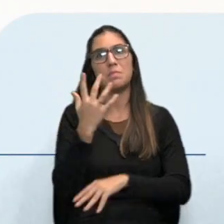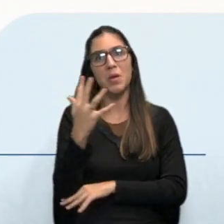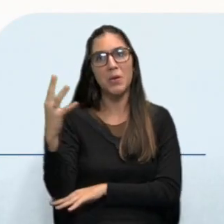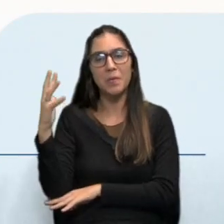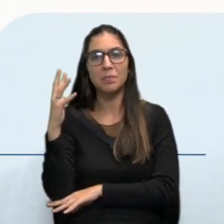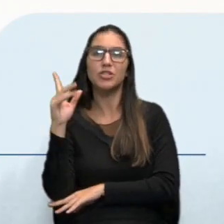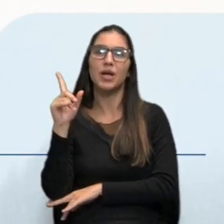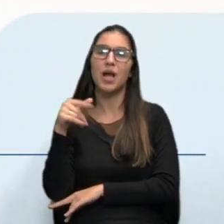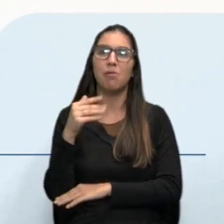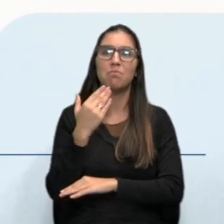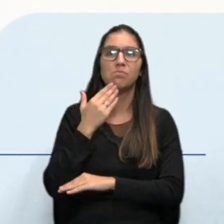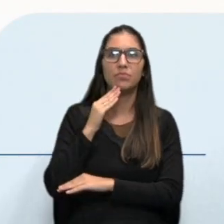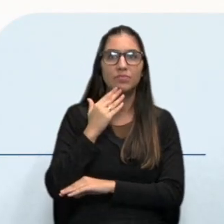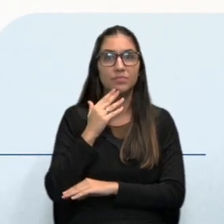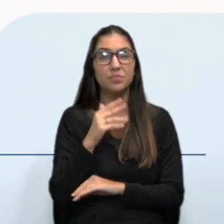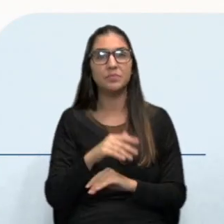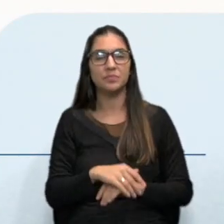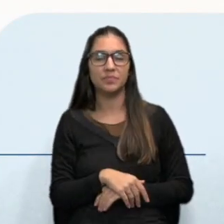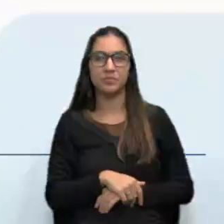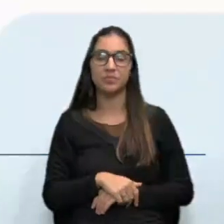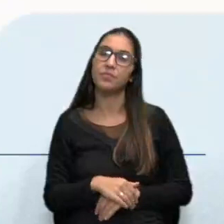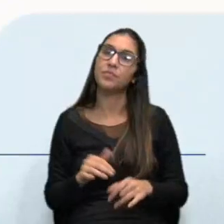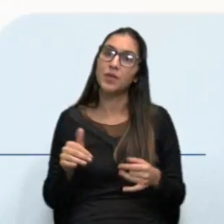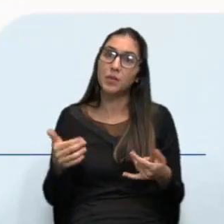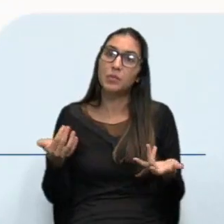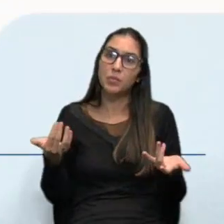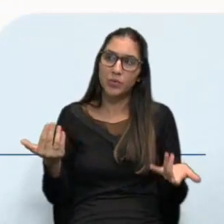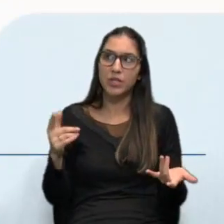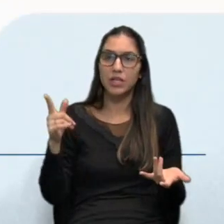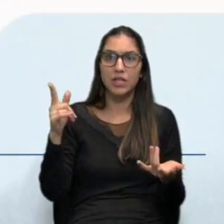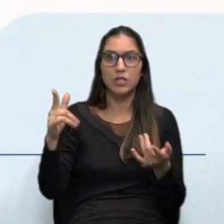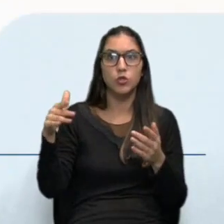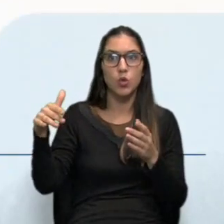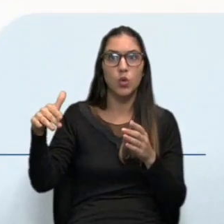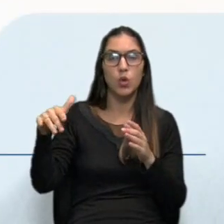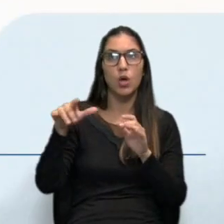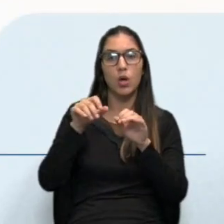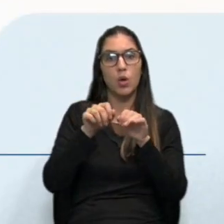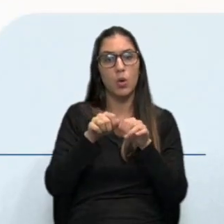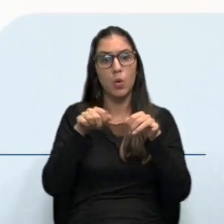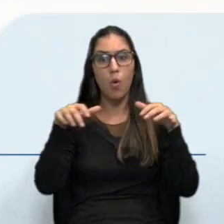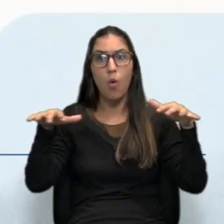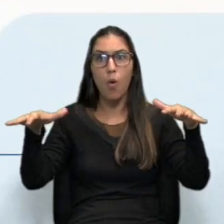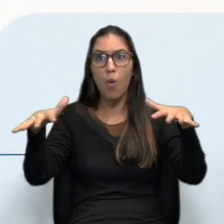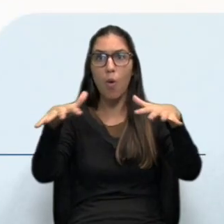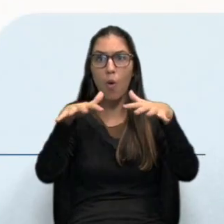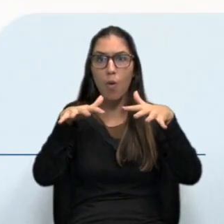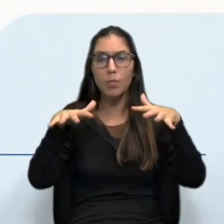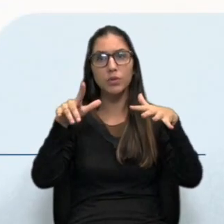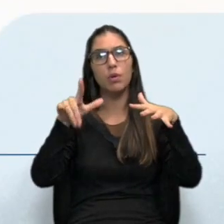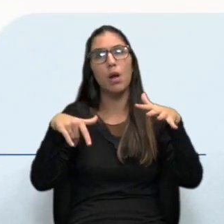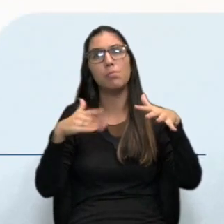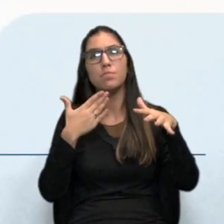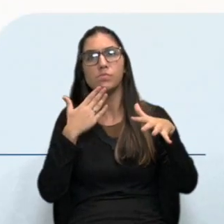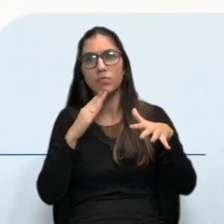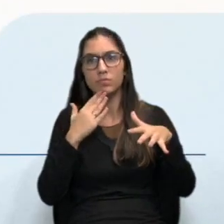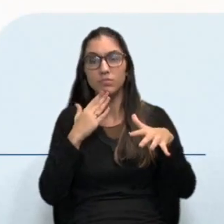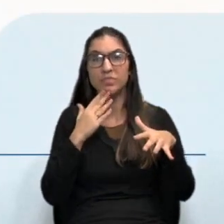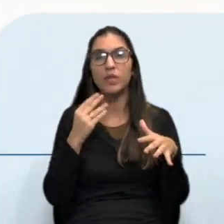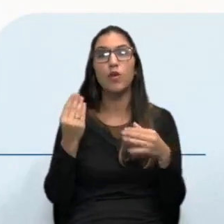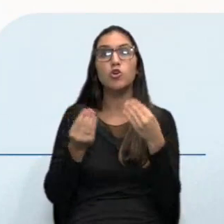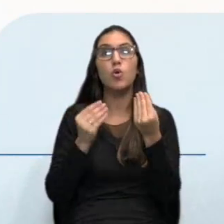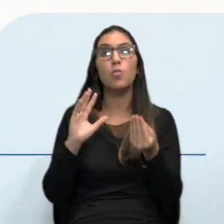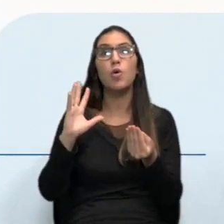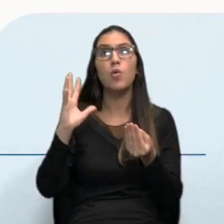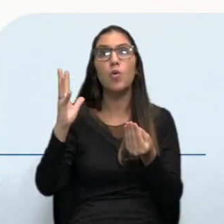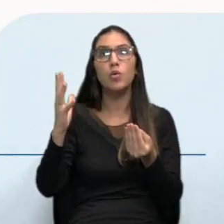é irregular. É por isso que a cobertura das estações radiobases ela é irregular. E como